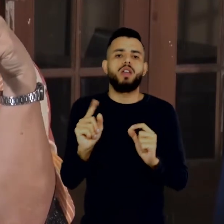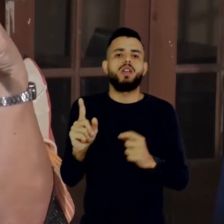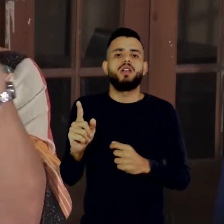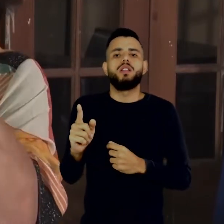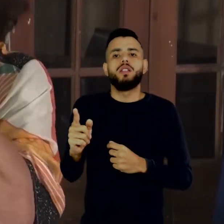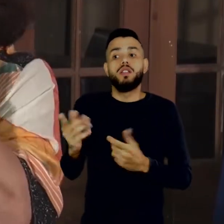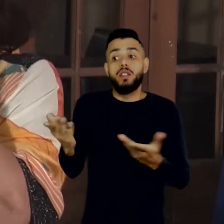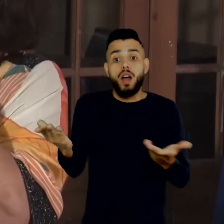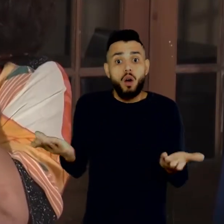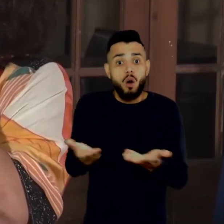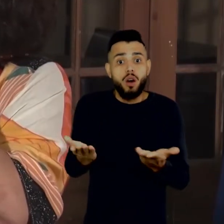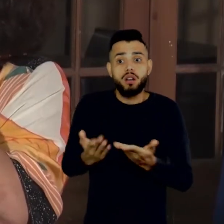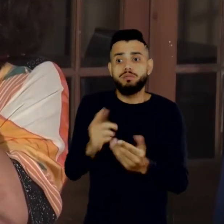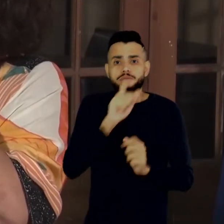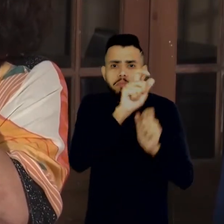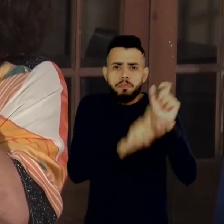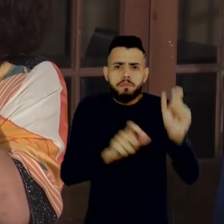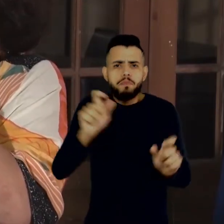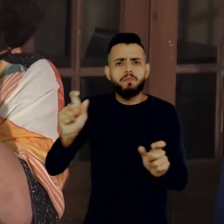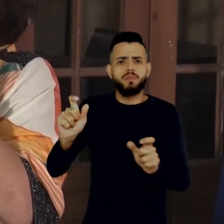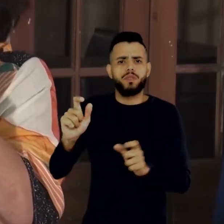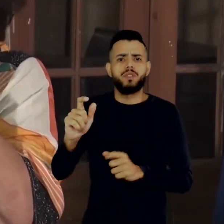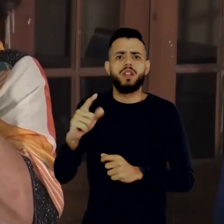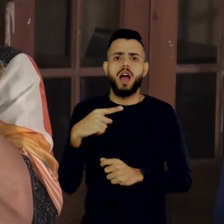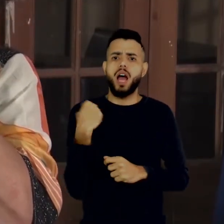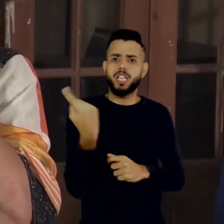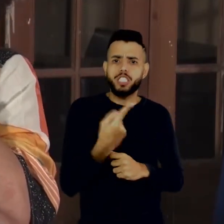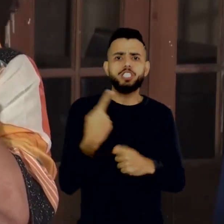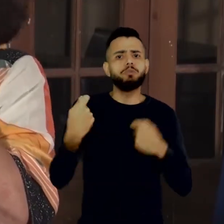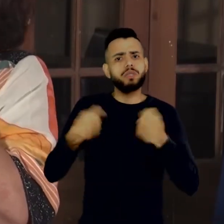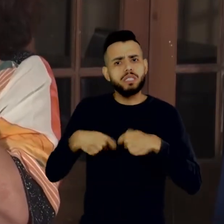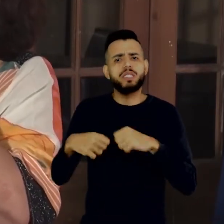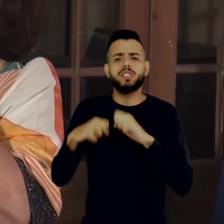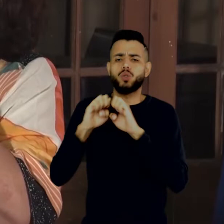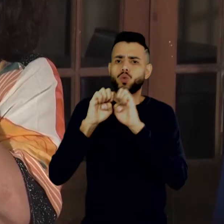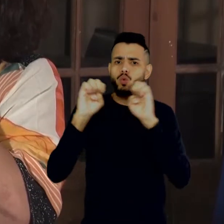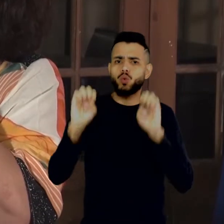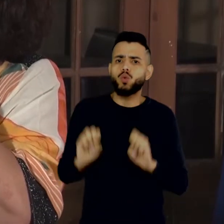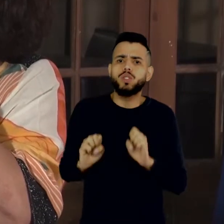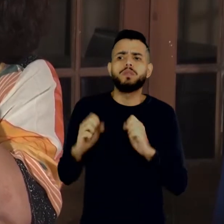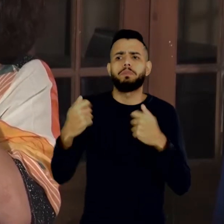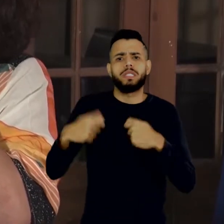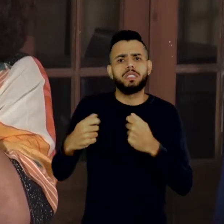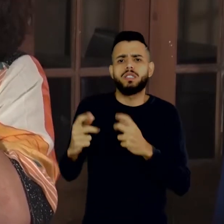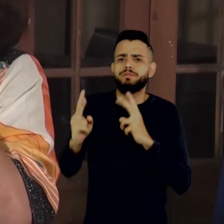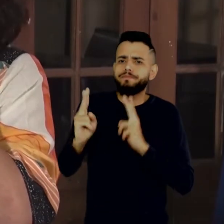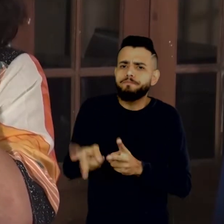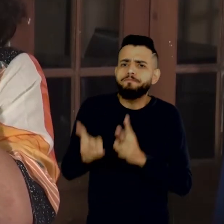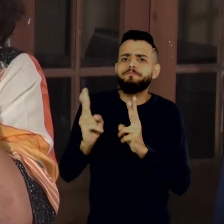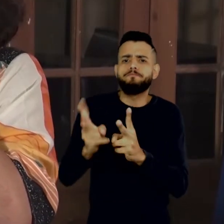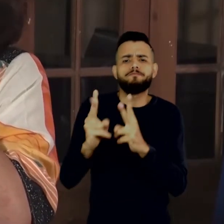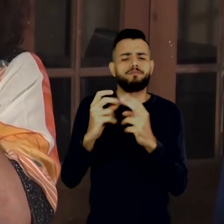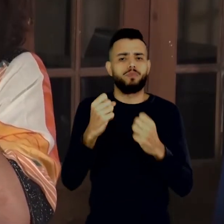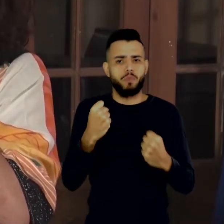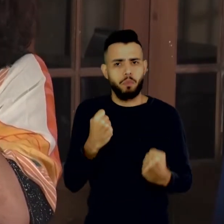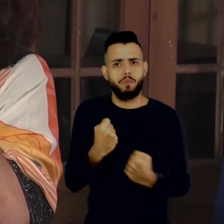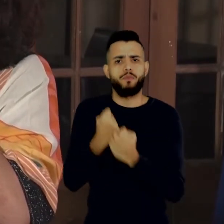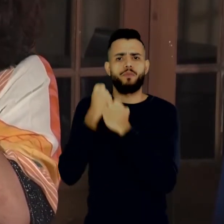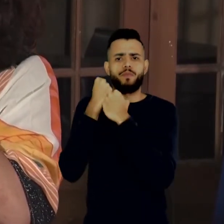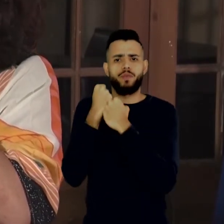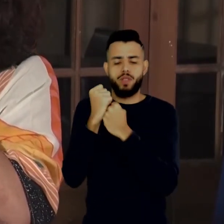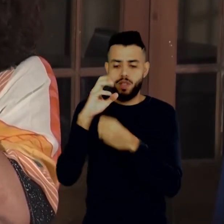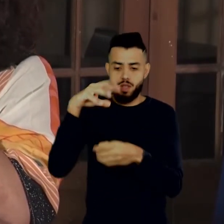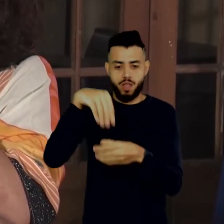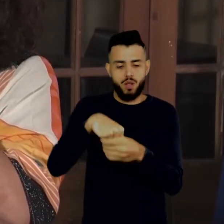também, né? Então, como a gente precisa tornar essas estruturas mais permanentes e fortalecidas dentro